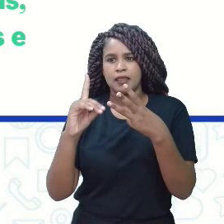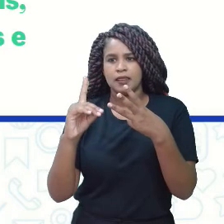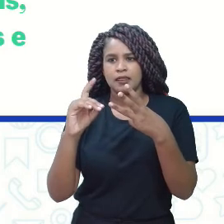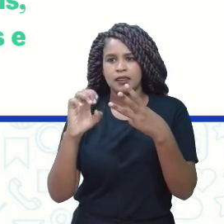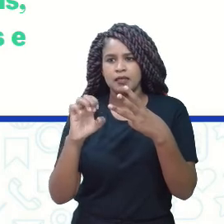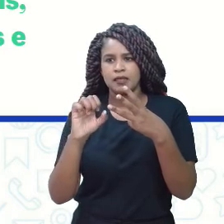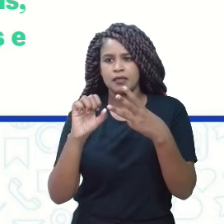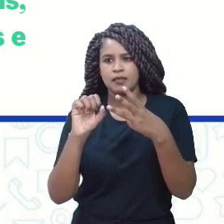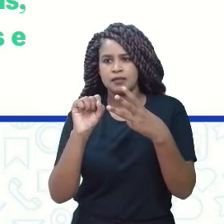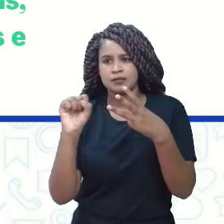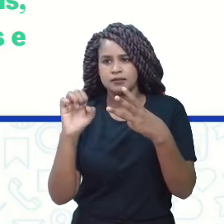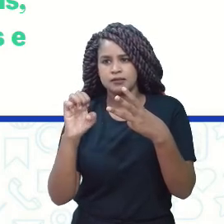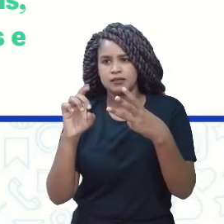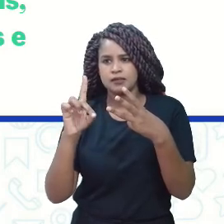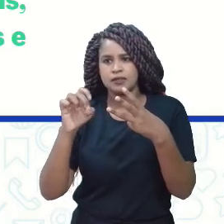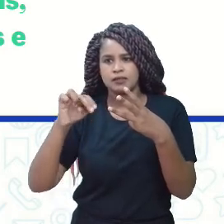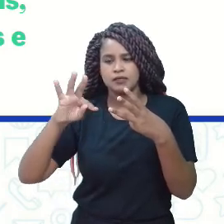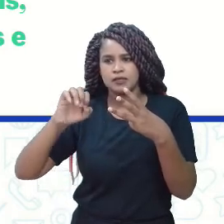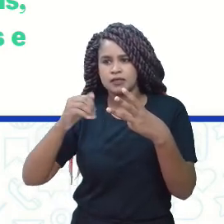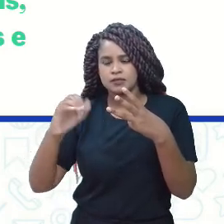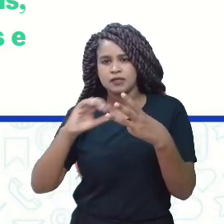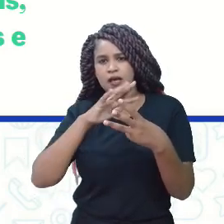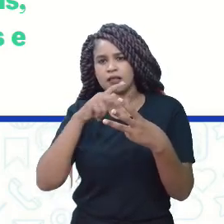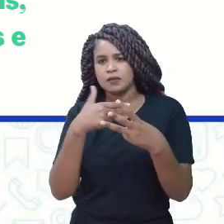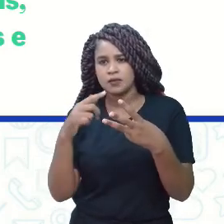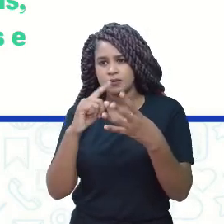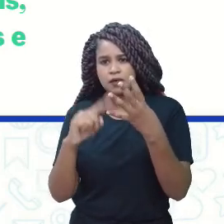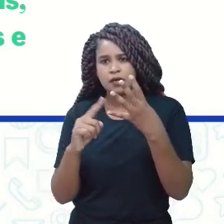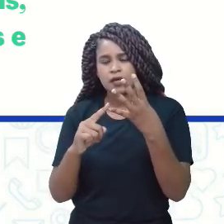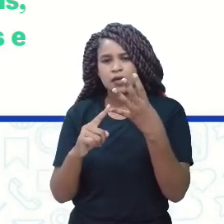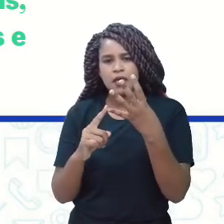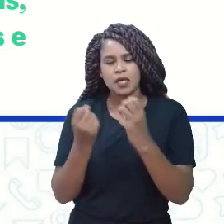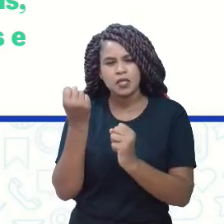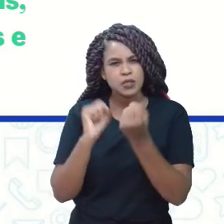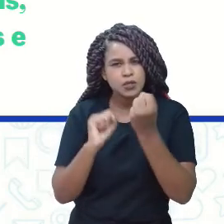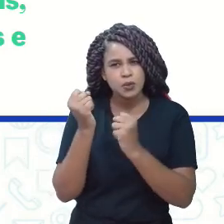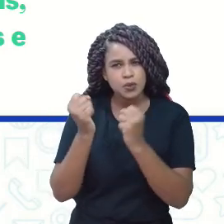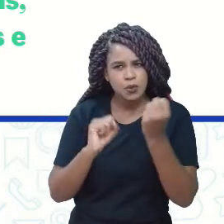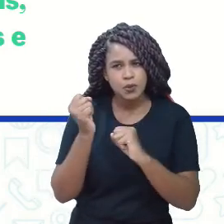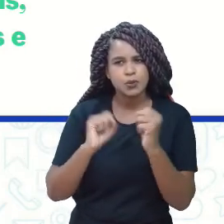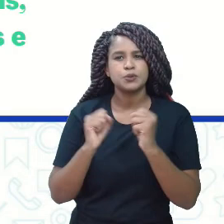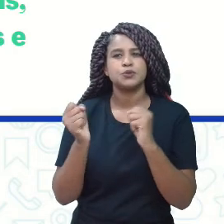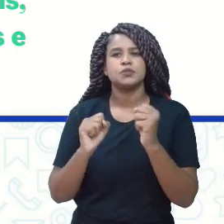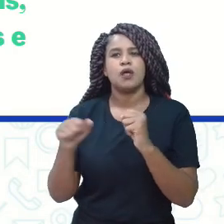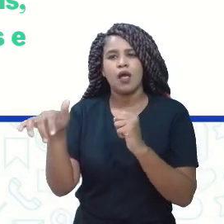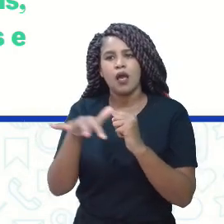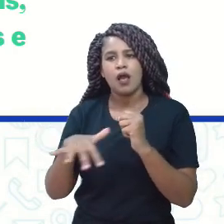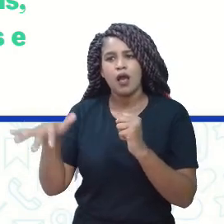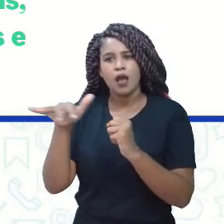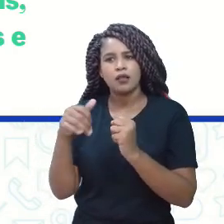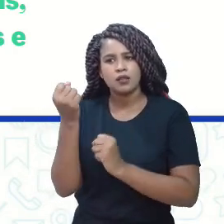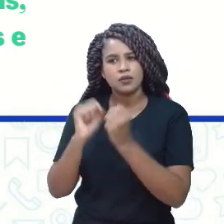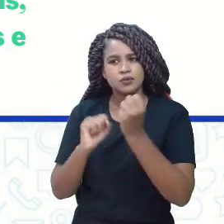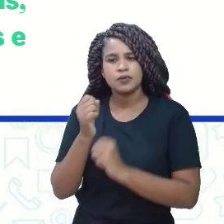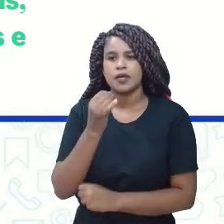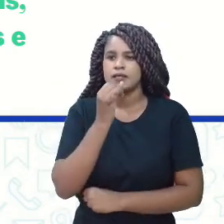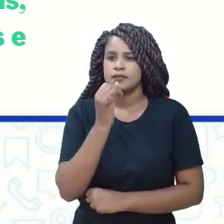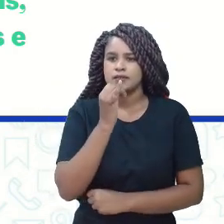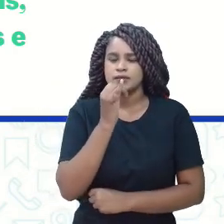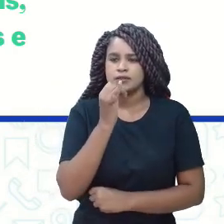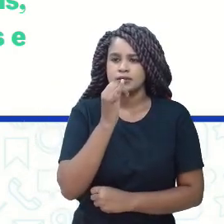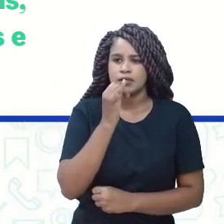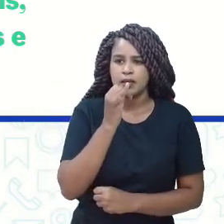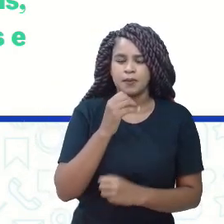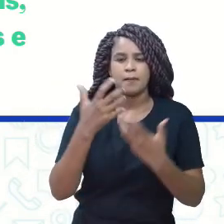desententação de animais. Na indústria, principalmente nos parques industriais, por exemplo, né,